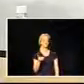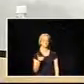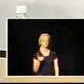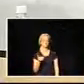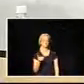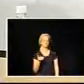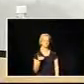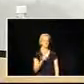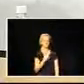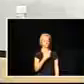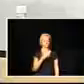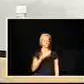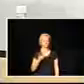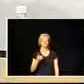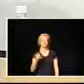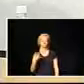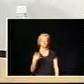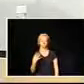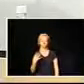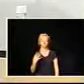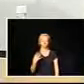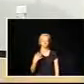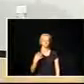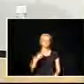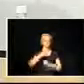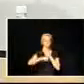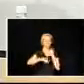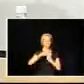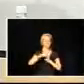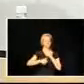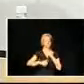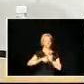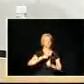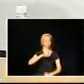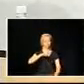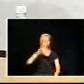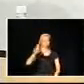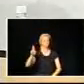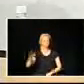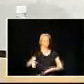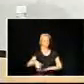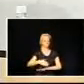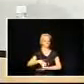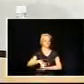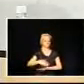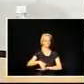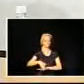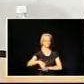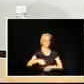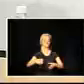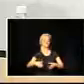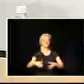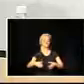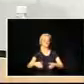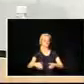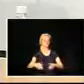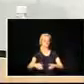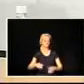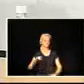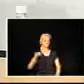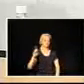de 2014, denomina a Rua Maria Aparecida de Moraes, a atual Rua 6 do loteamento residencial